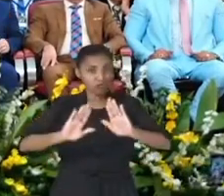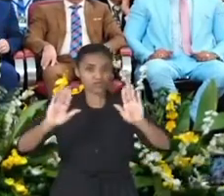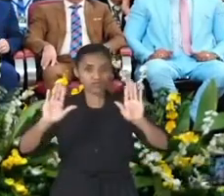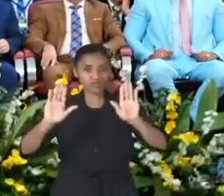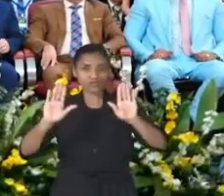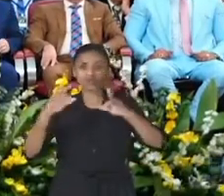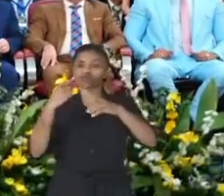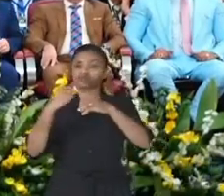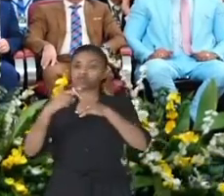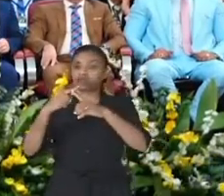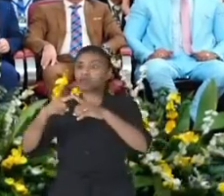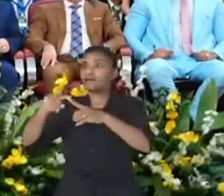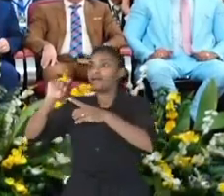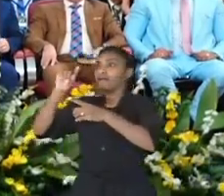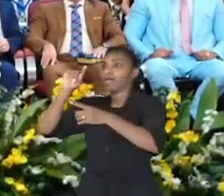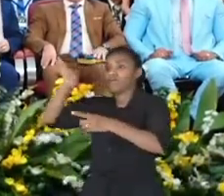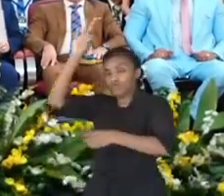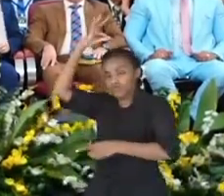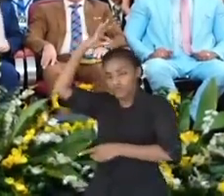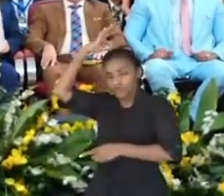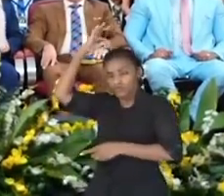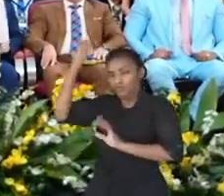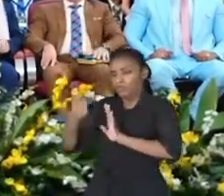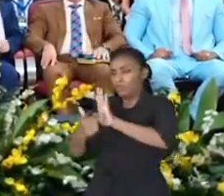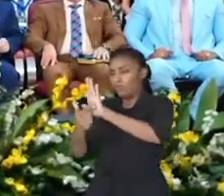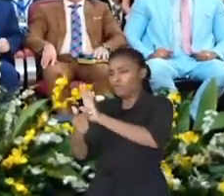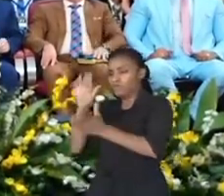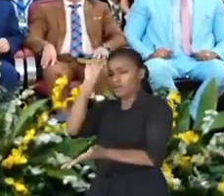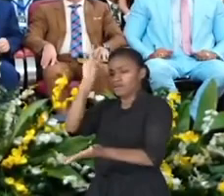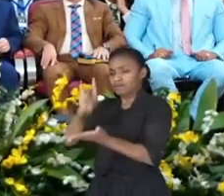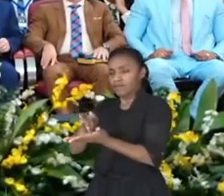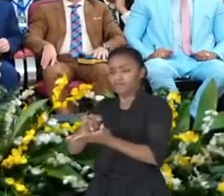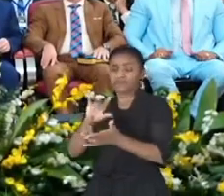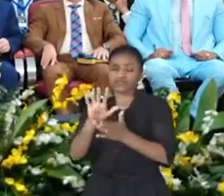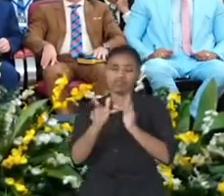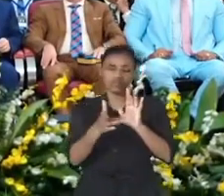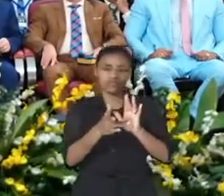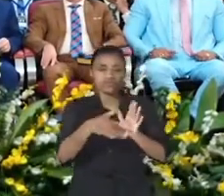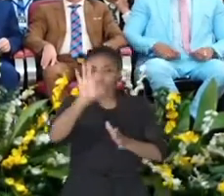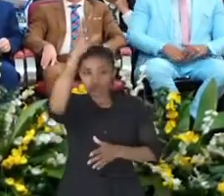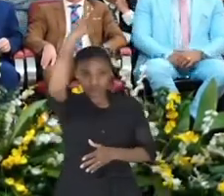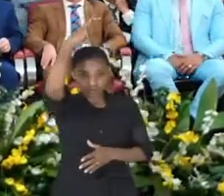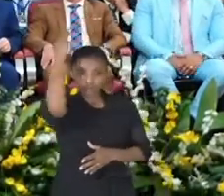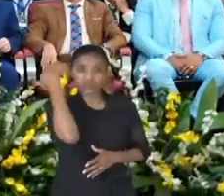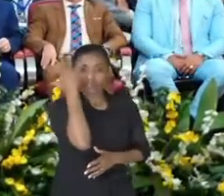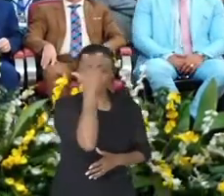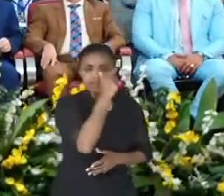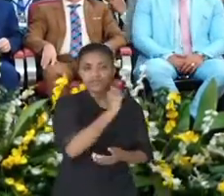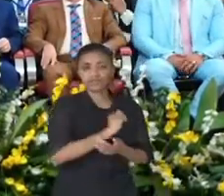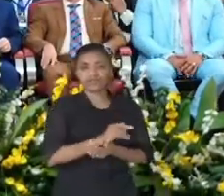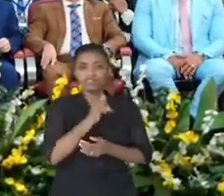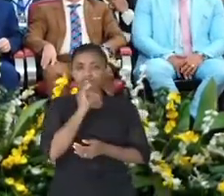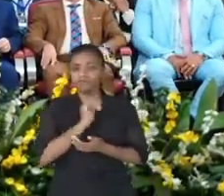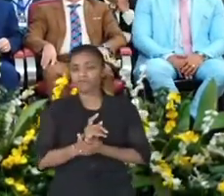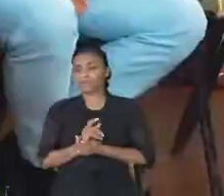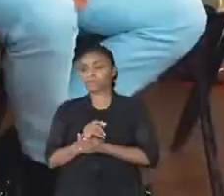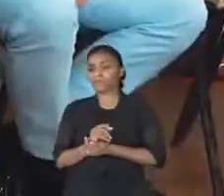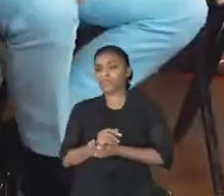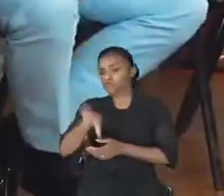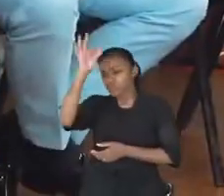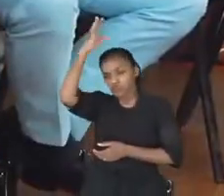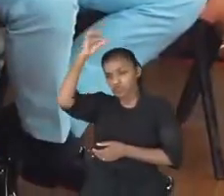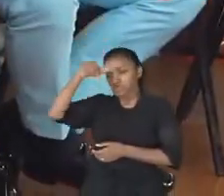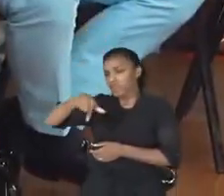Porque é ele que faz Jesus ser real para nós. O Espírito Santo é tão lindo, pastor Zilmar, que ele não faz questão da gente ficar no culto dizendo, glória ao